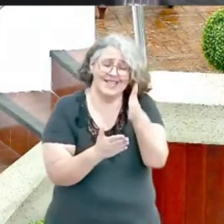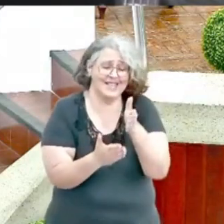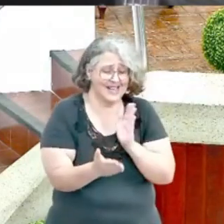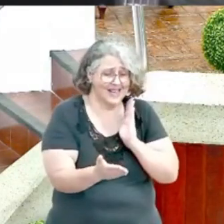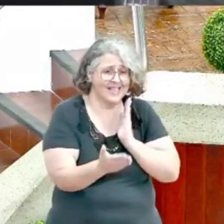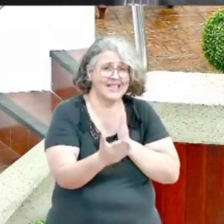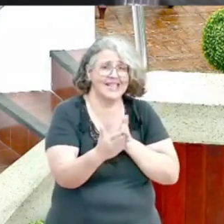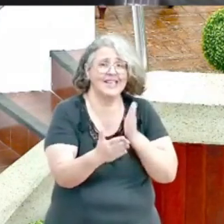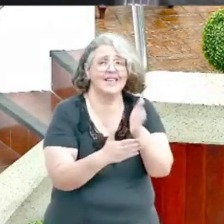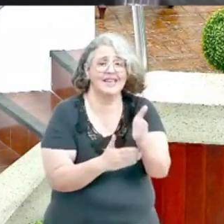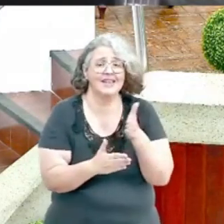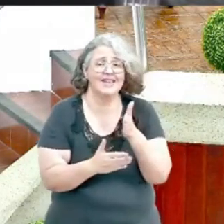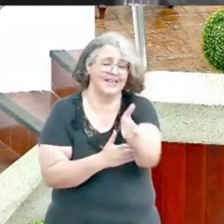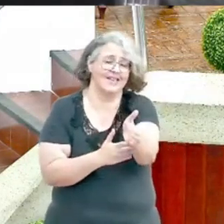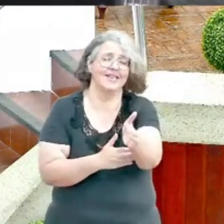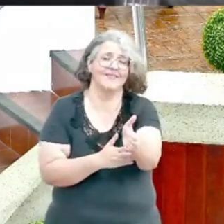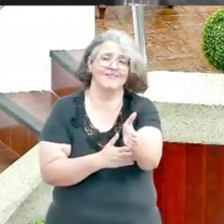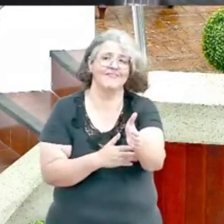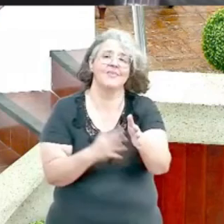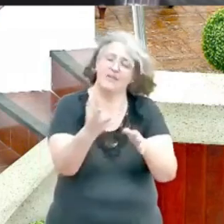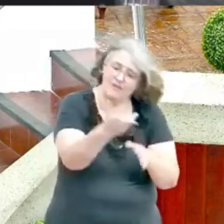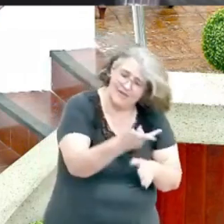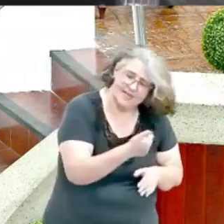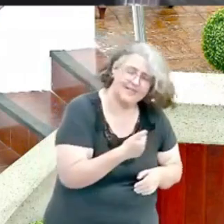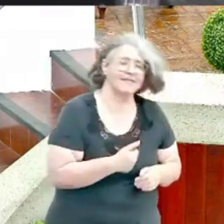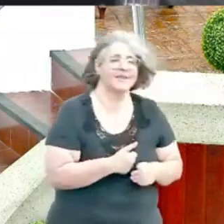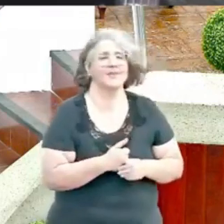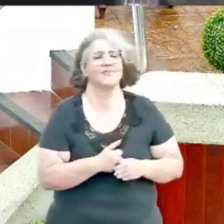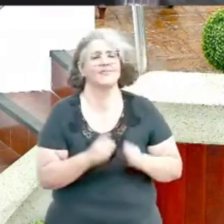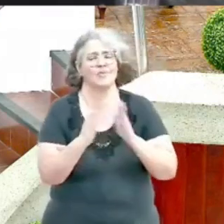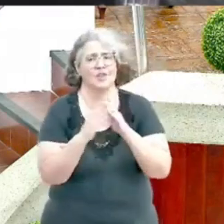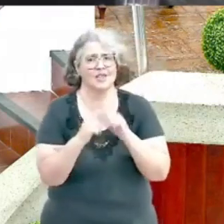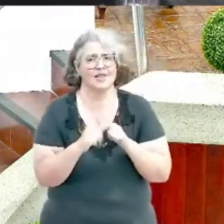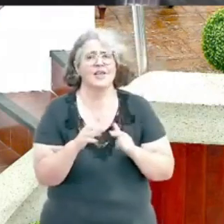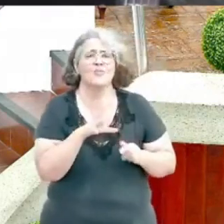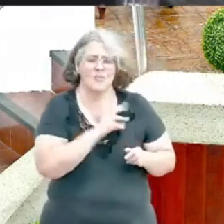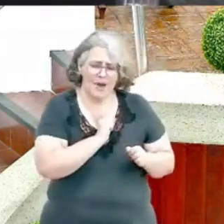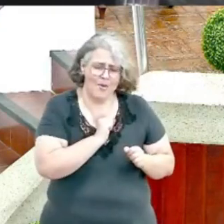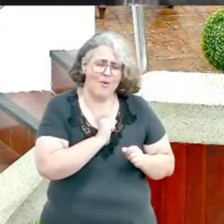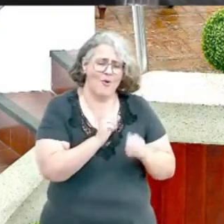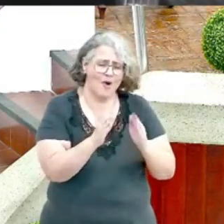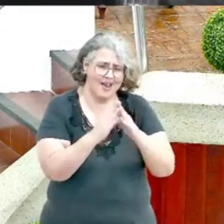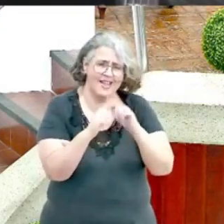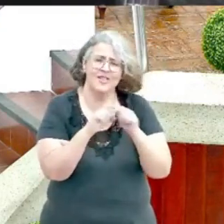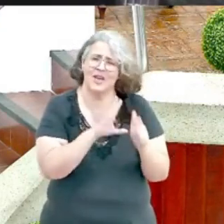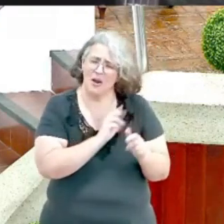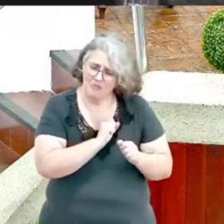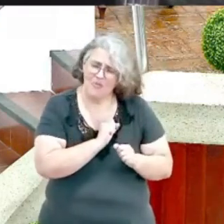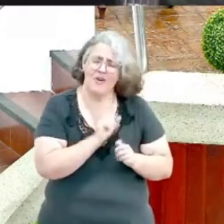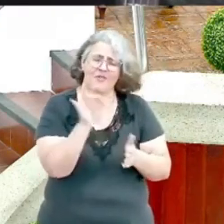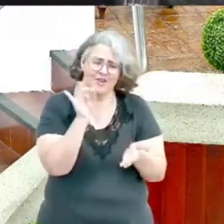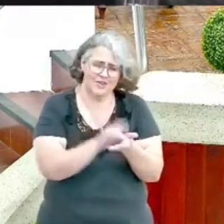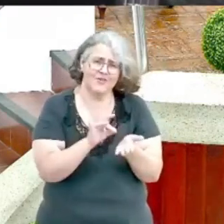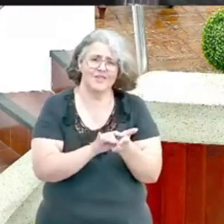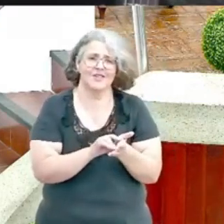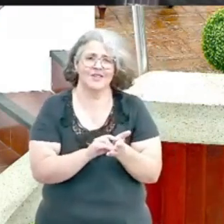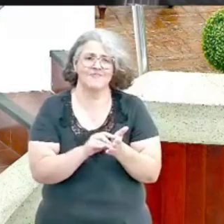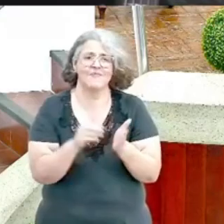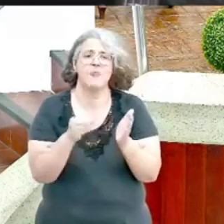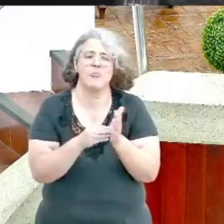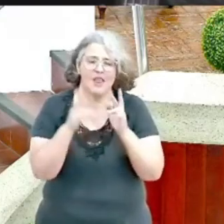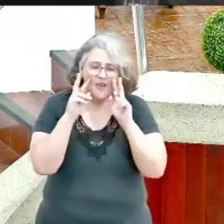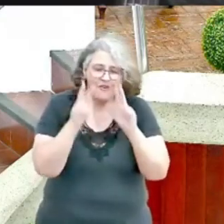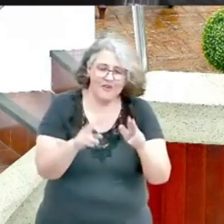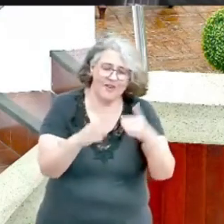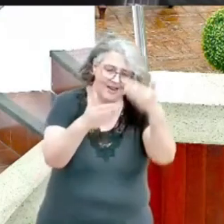vendo pessoalmente, face a face, aquela igreja, porque ele os amava de verdade. Ele via neles, no último dia, o reflexo da glória